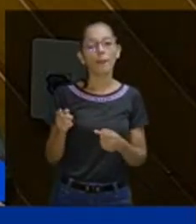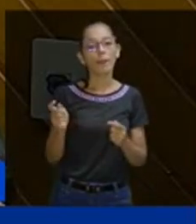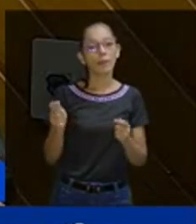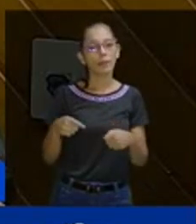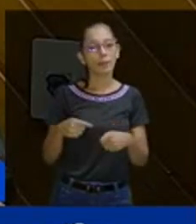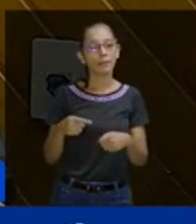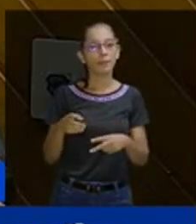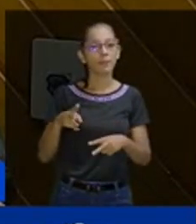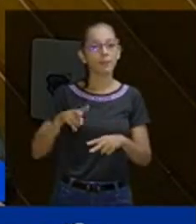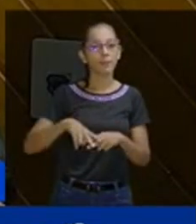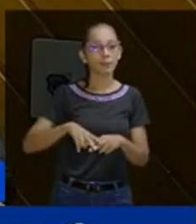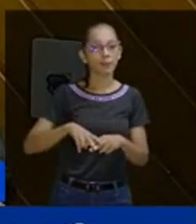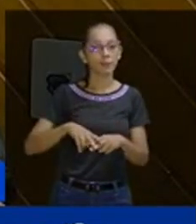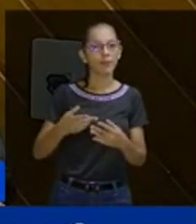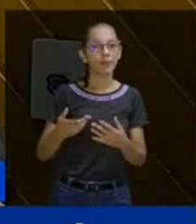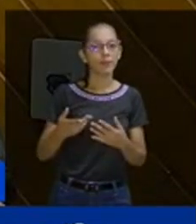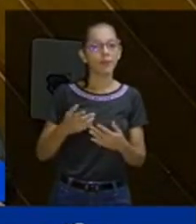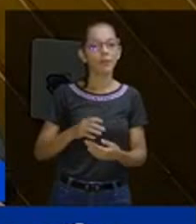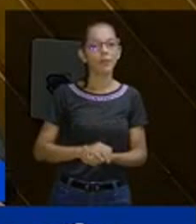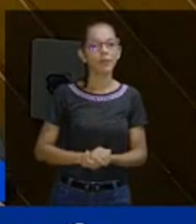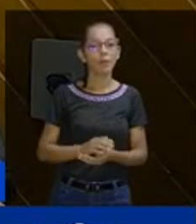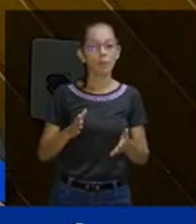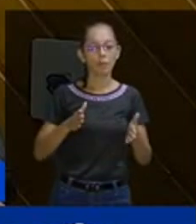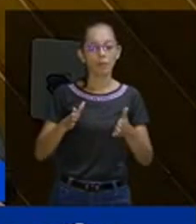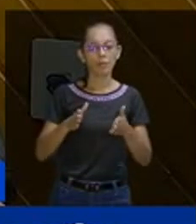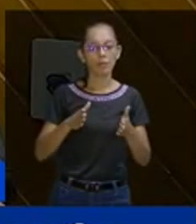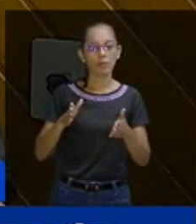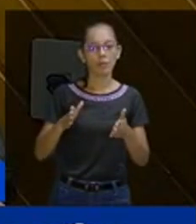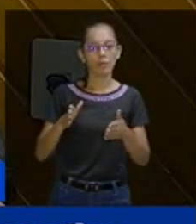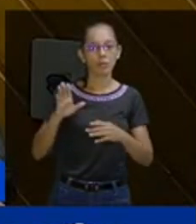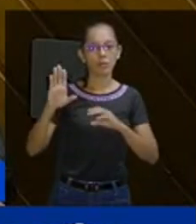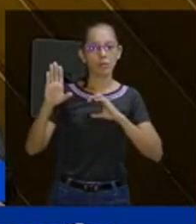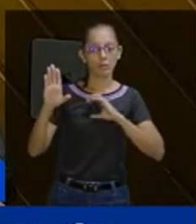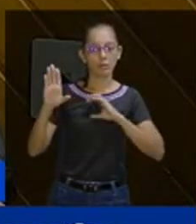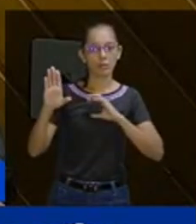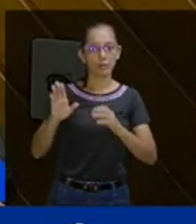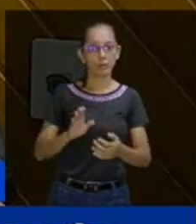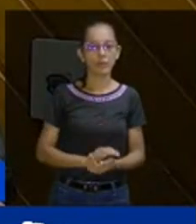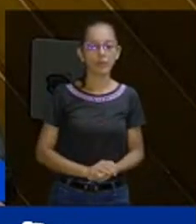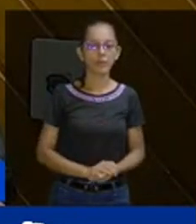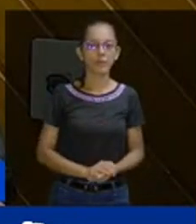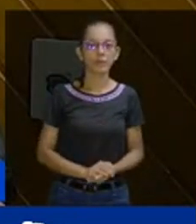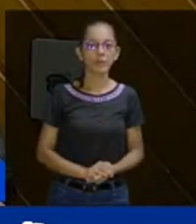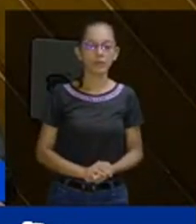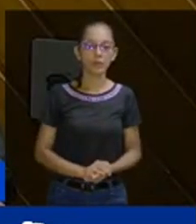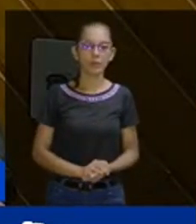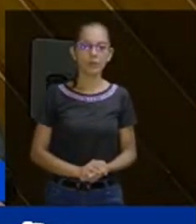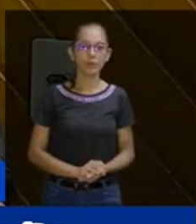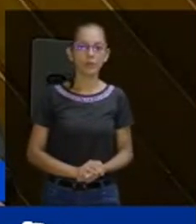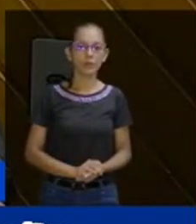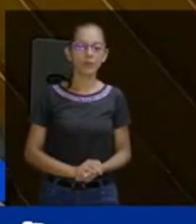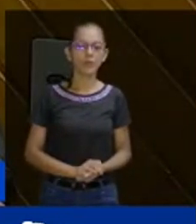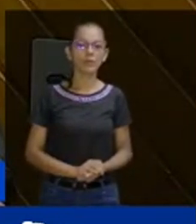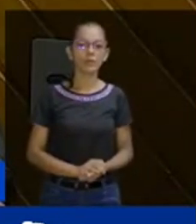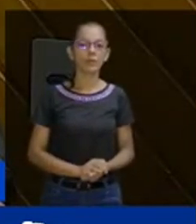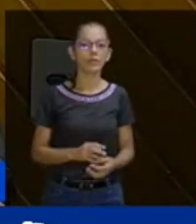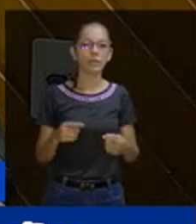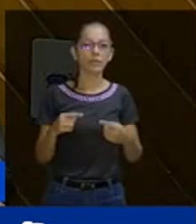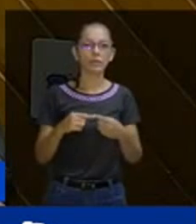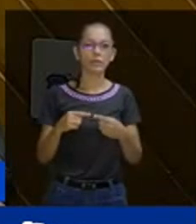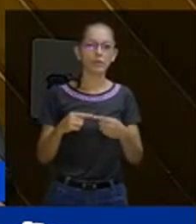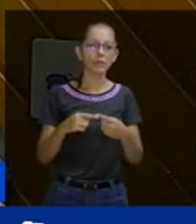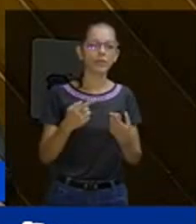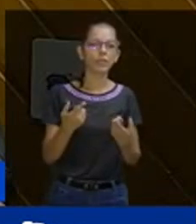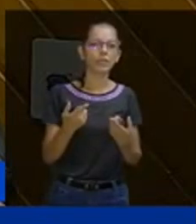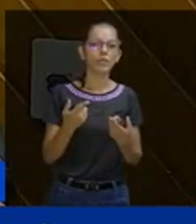preventiva, afastando a incidência da imunidade eleitoral prevista no artigo 236 do Código Eleitoral, em razão do